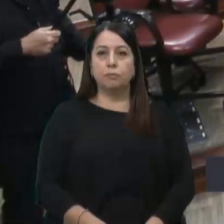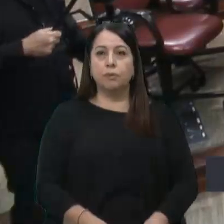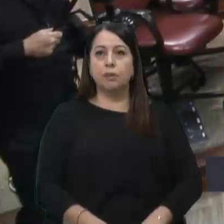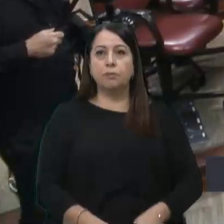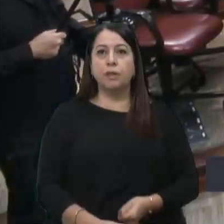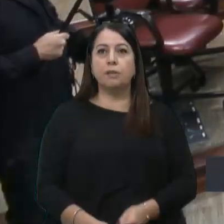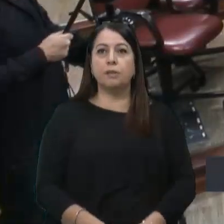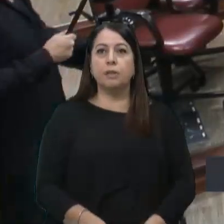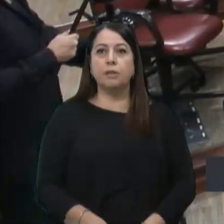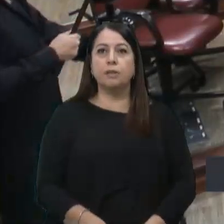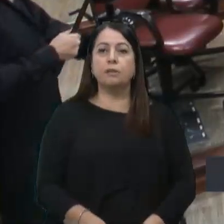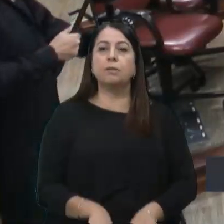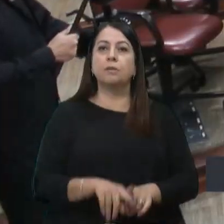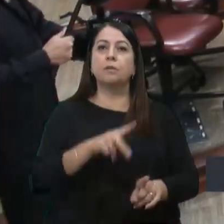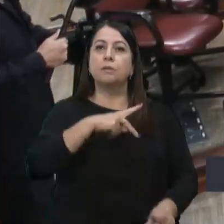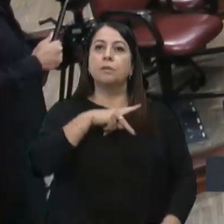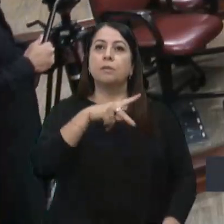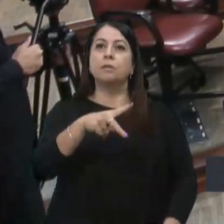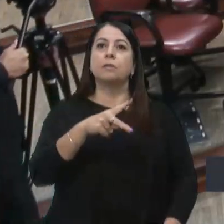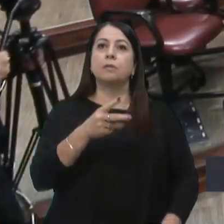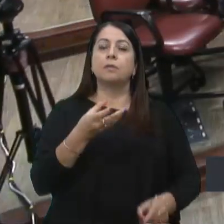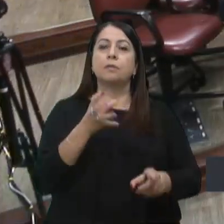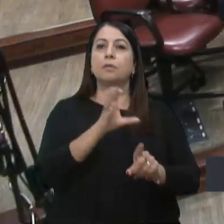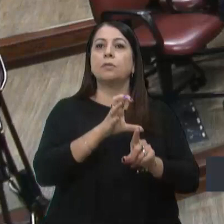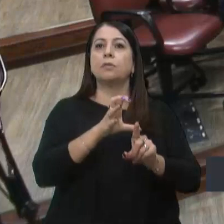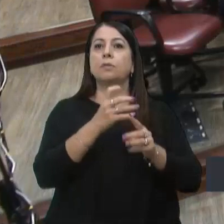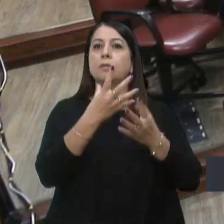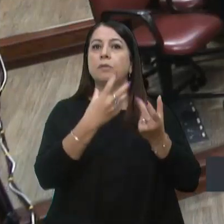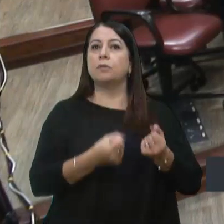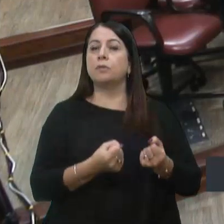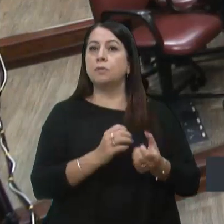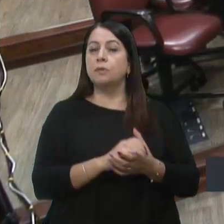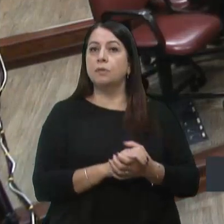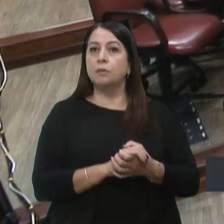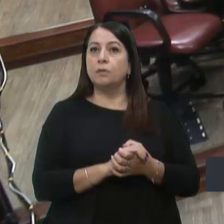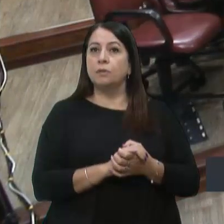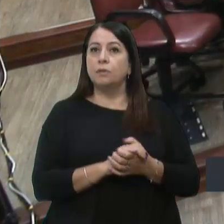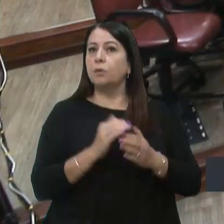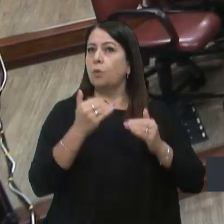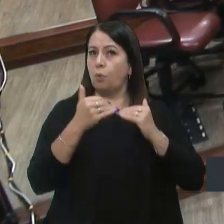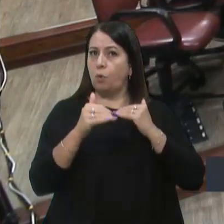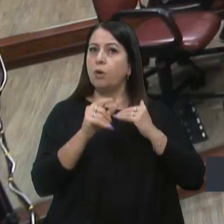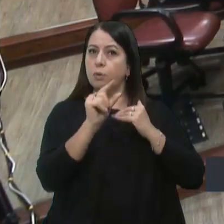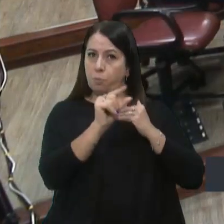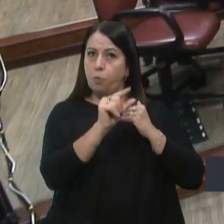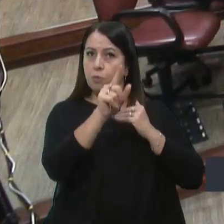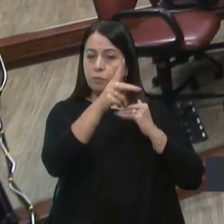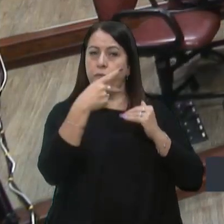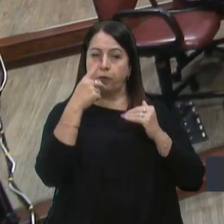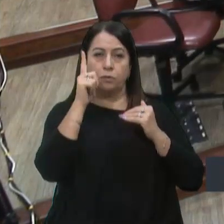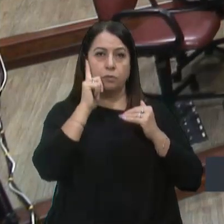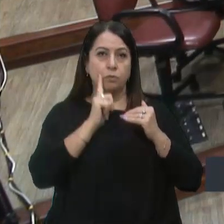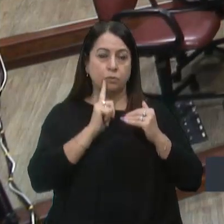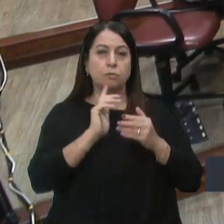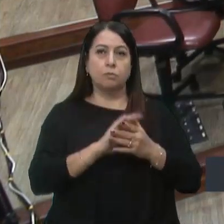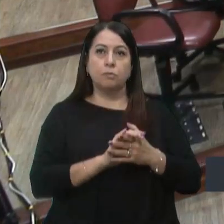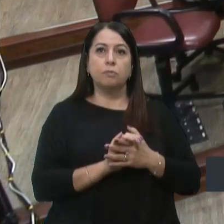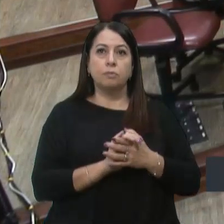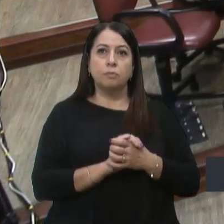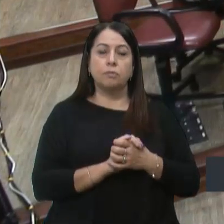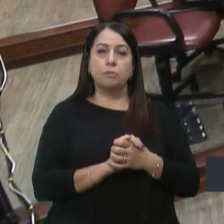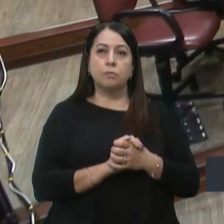Presidente votarei contrário admissibilidade concordo em partes que o senhor Vereador Lucas